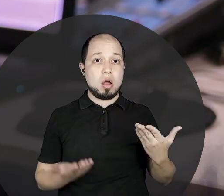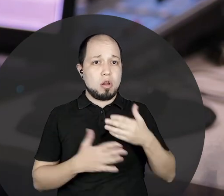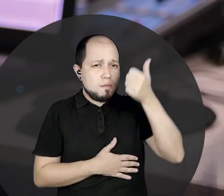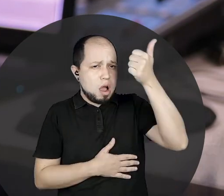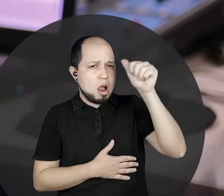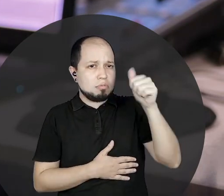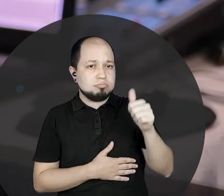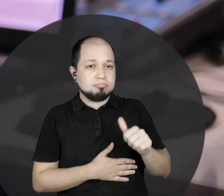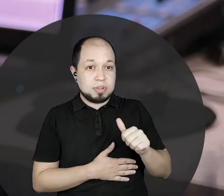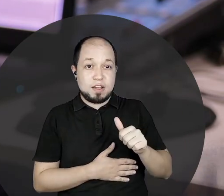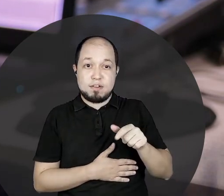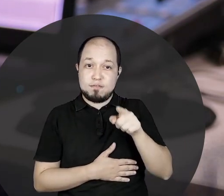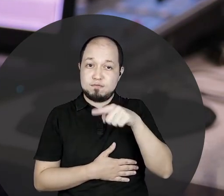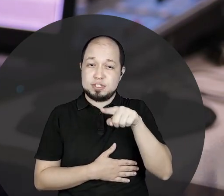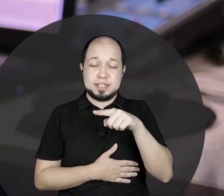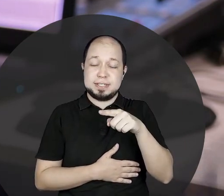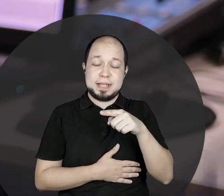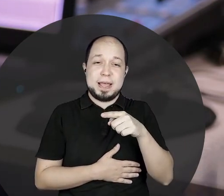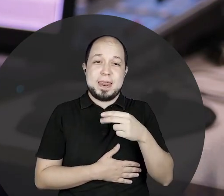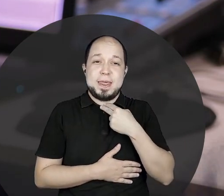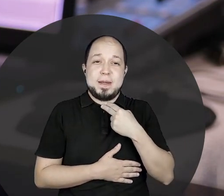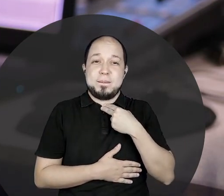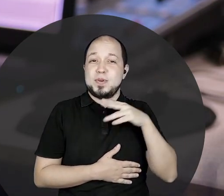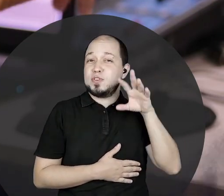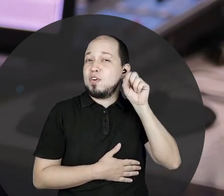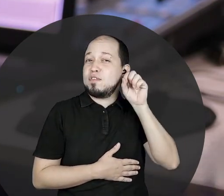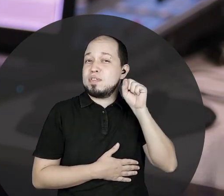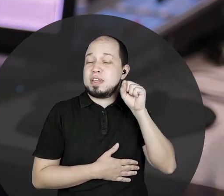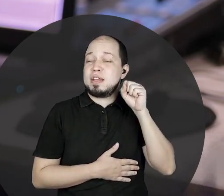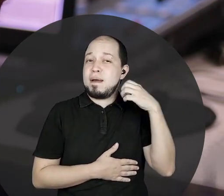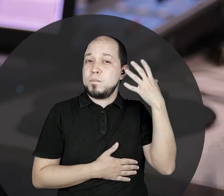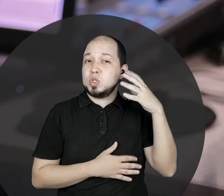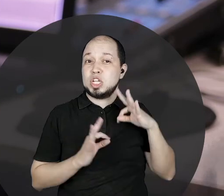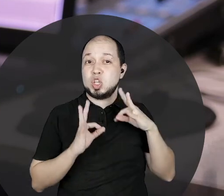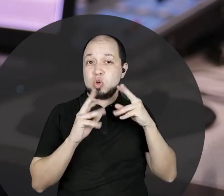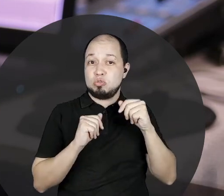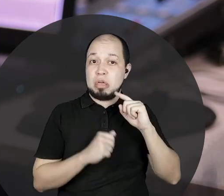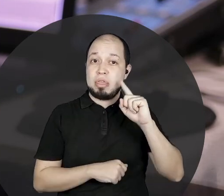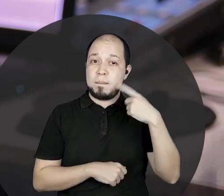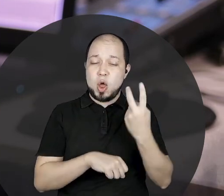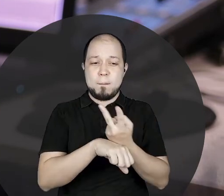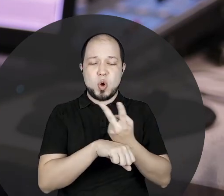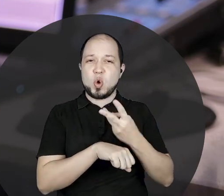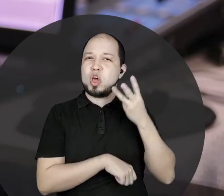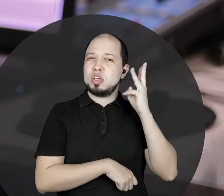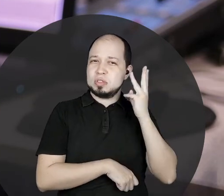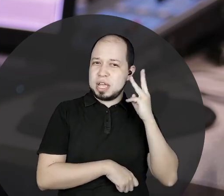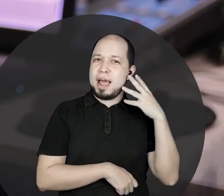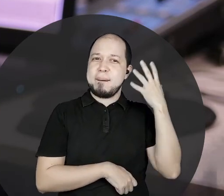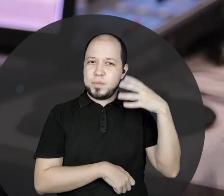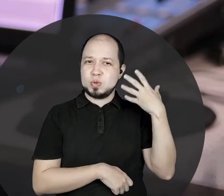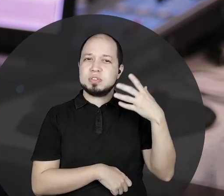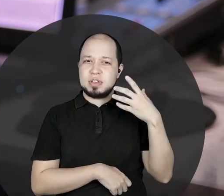vou dar um confere aqui agora. Infelizmente, vocês não vão estar convidados, porque eu vou ouvir a música toda e a música não foi lançada ainda. Confira aí no Spotify, Espaço